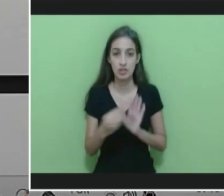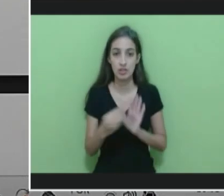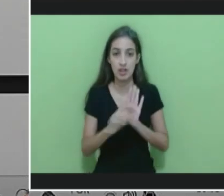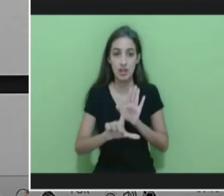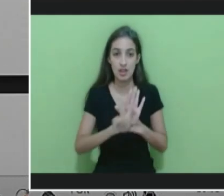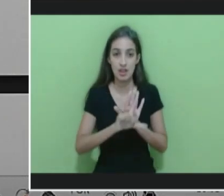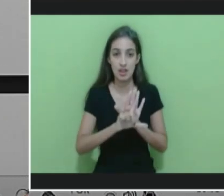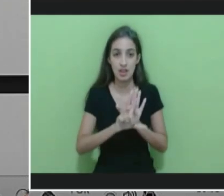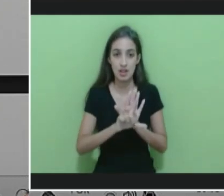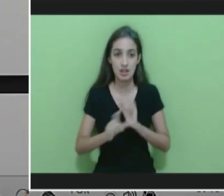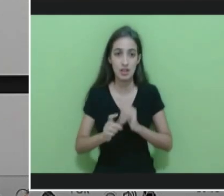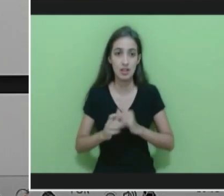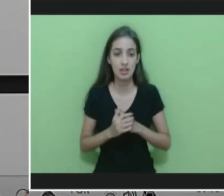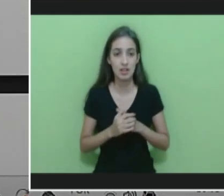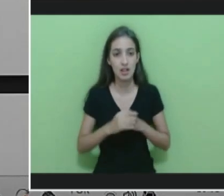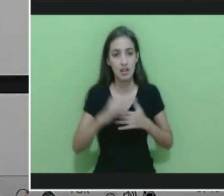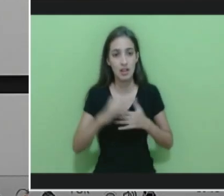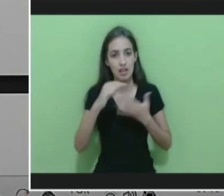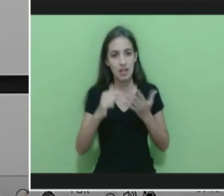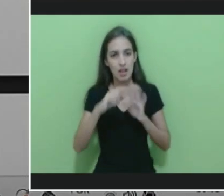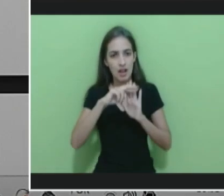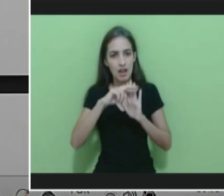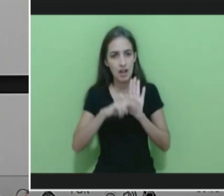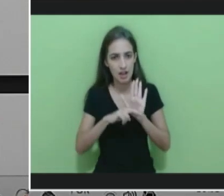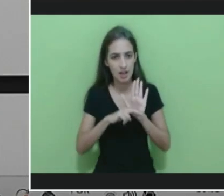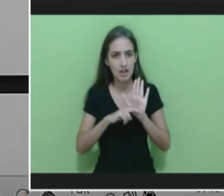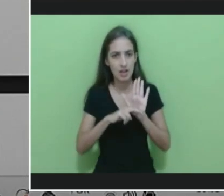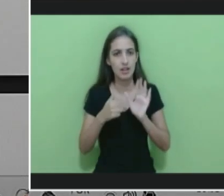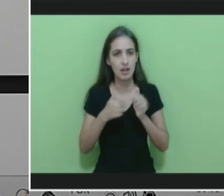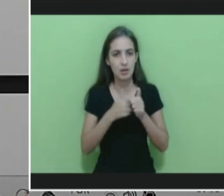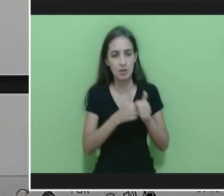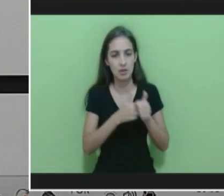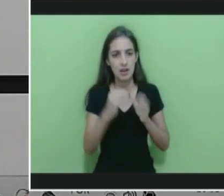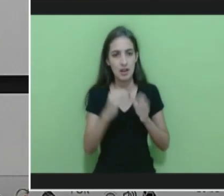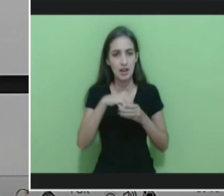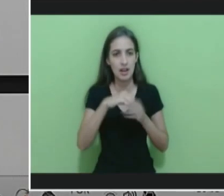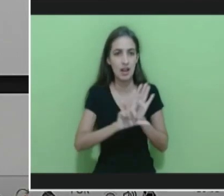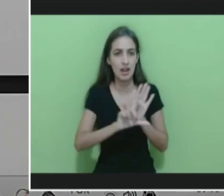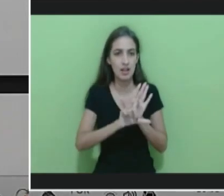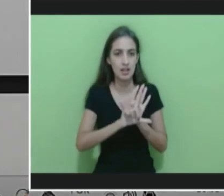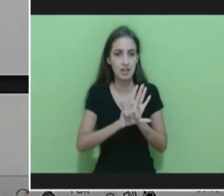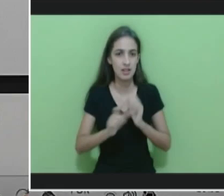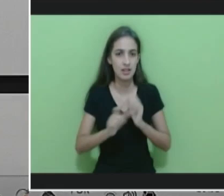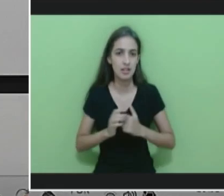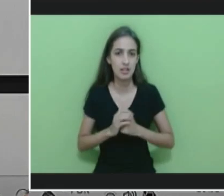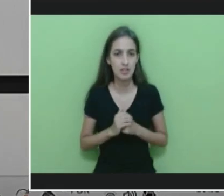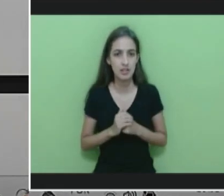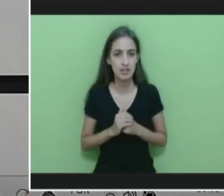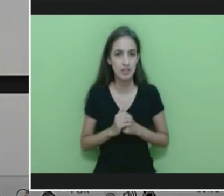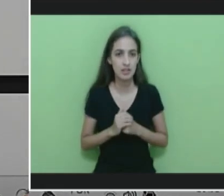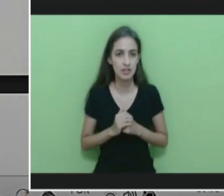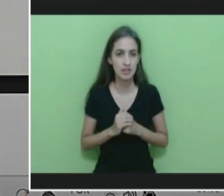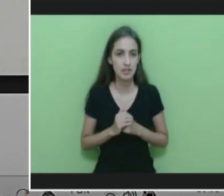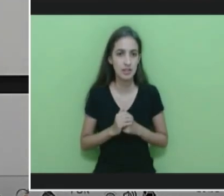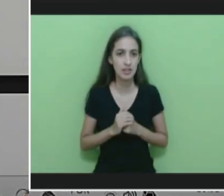das normas e limites estabelecidos nesta lei e serão precedidas de declaração do administrador